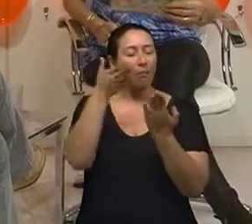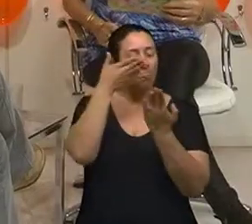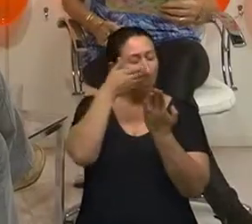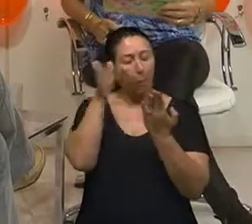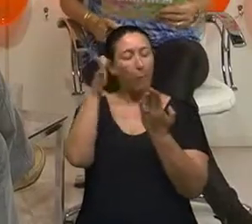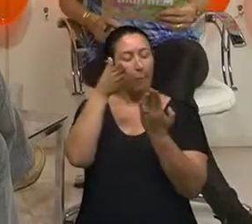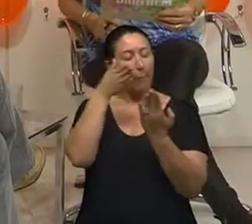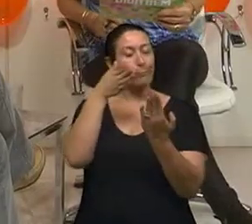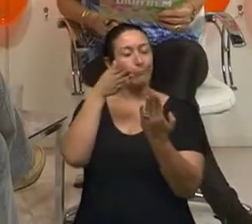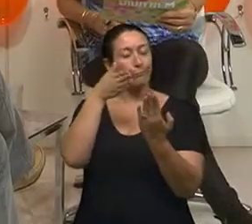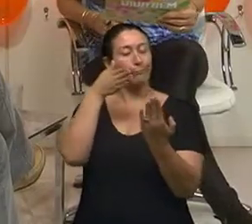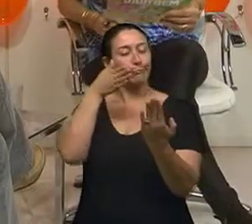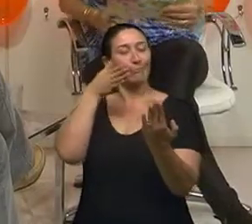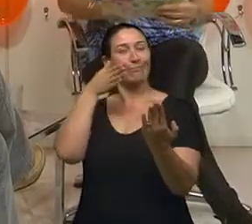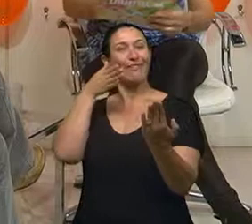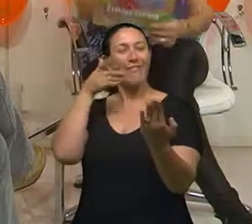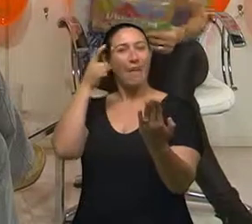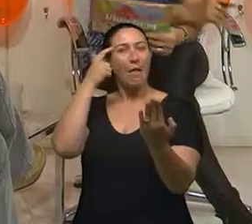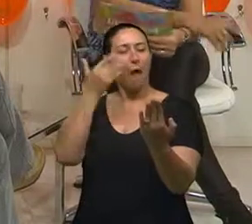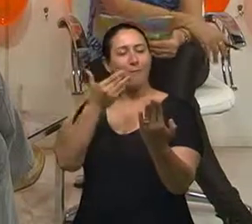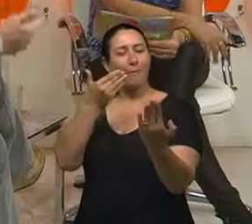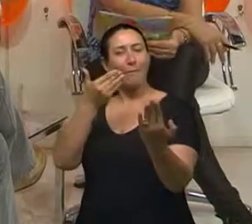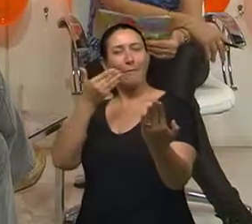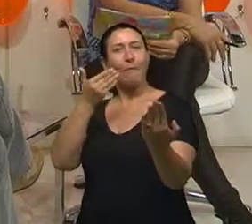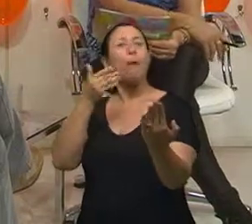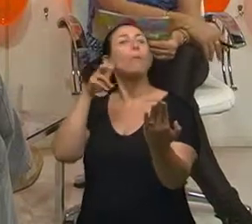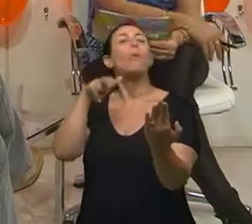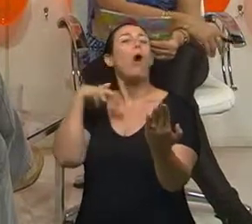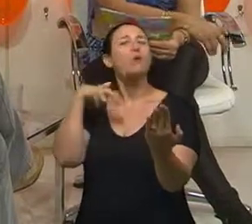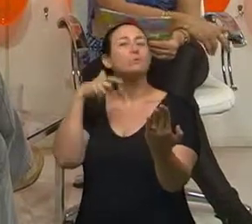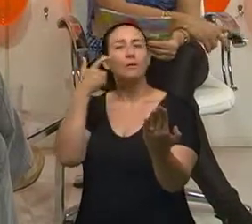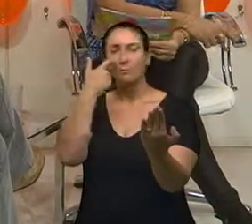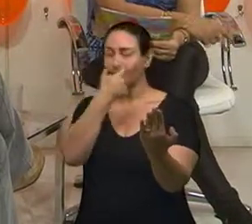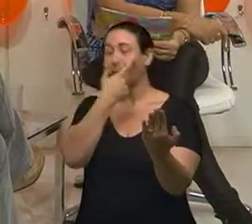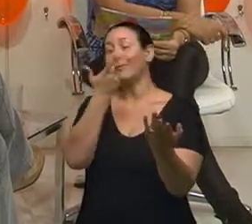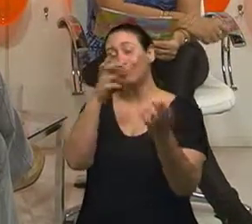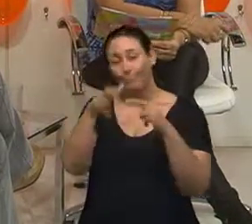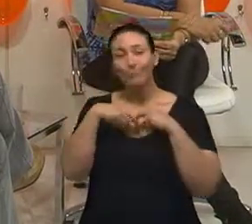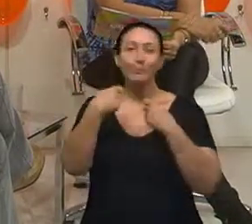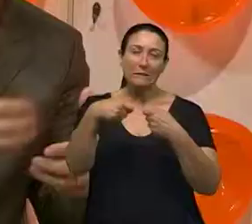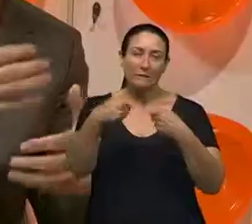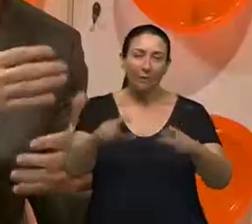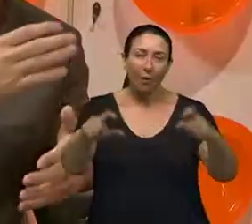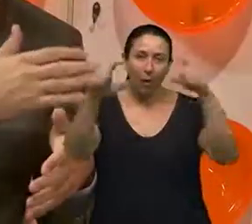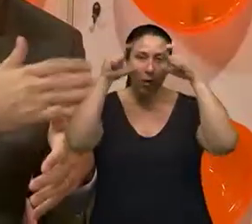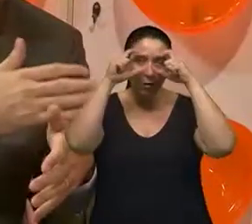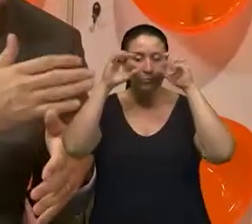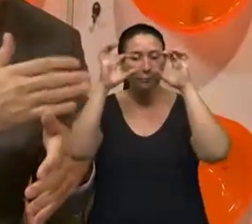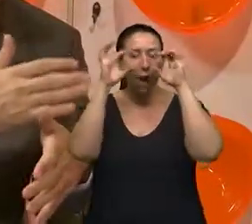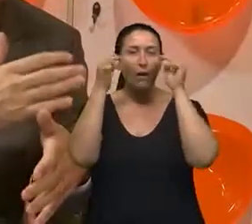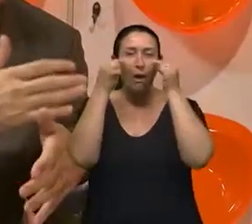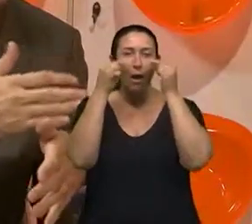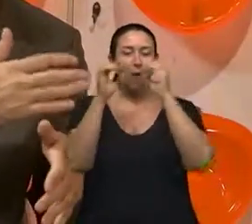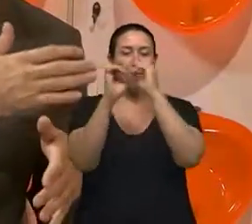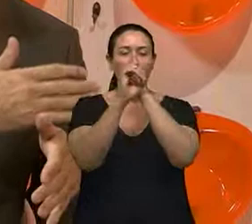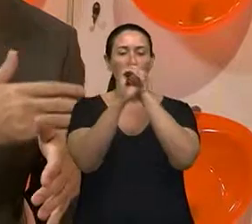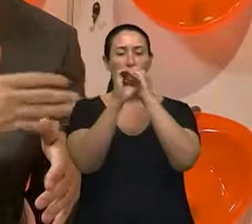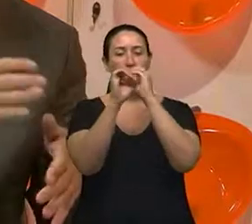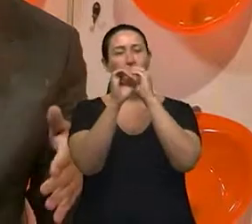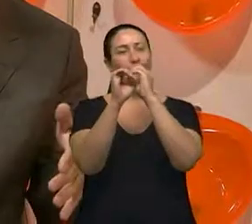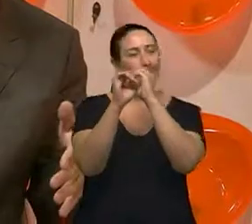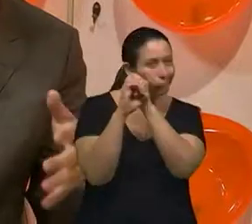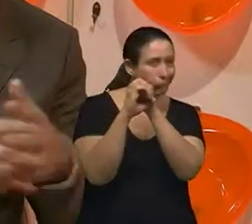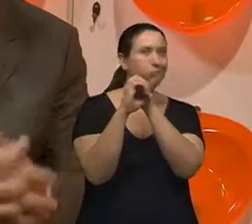esse braço vai para a gente conseguir ler, né? Exatamente. Aí entram as correções de óculos para perto, desde essa faixa etária,